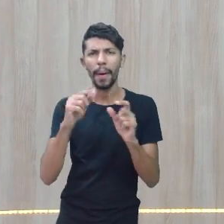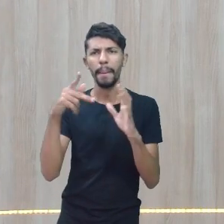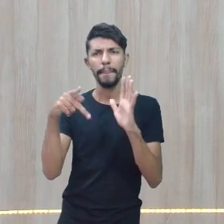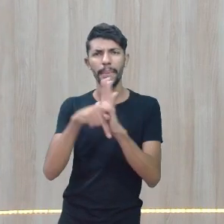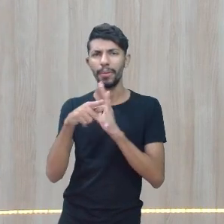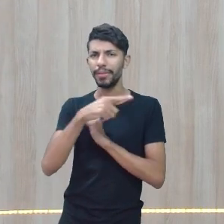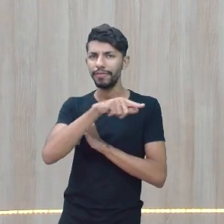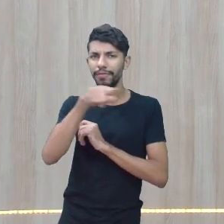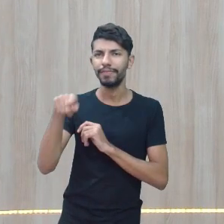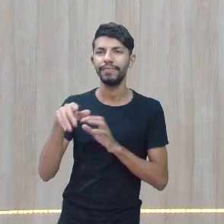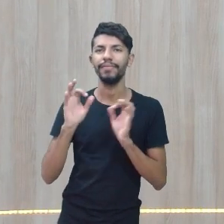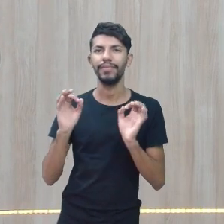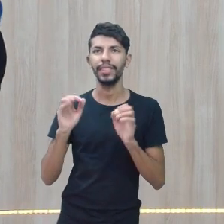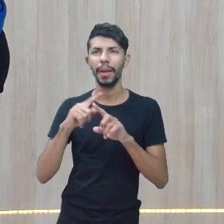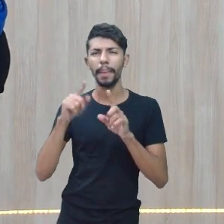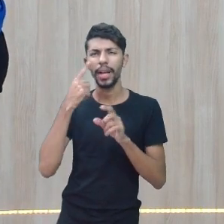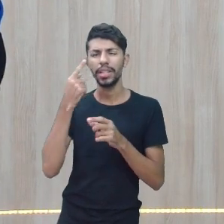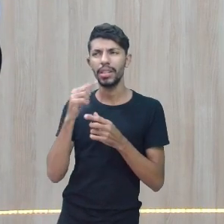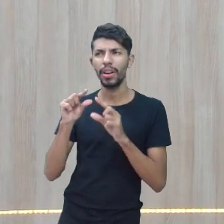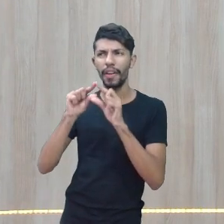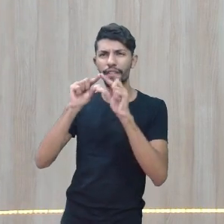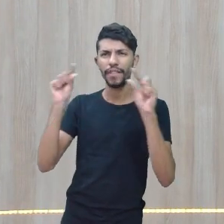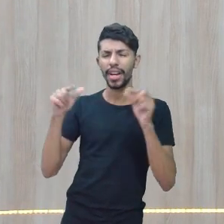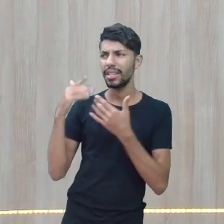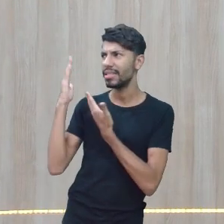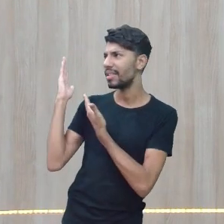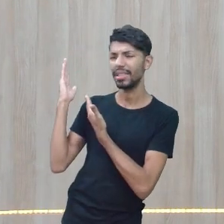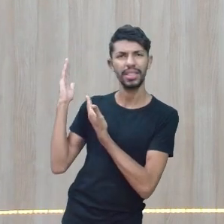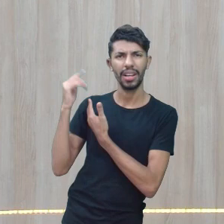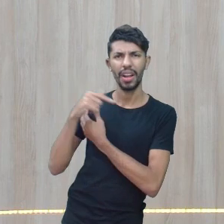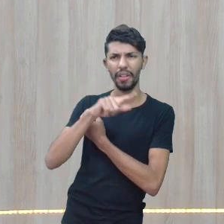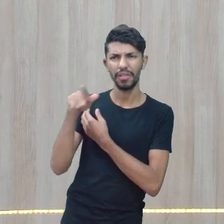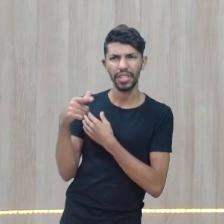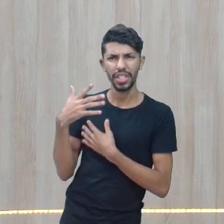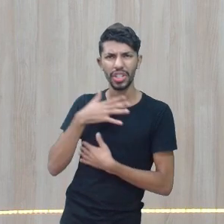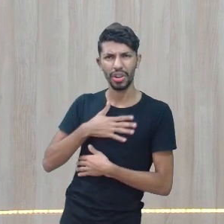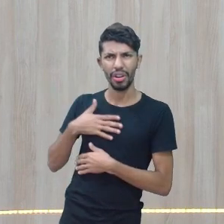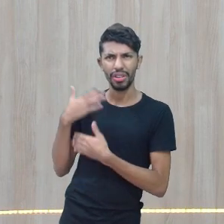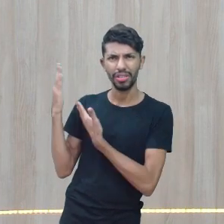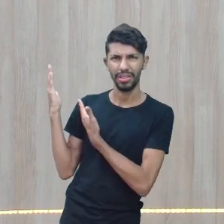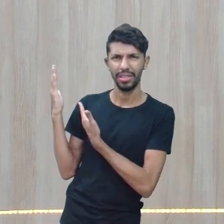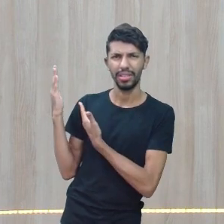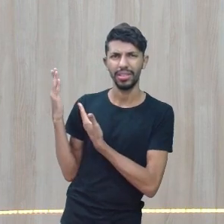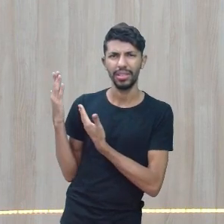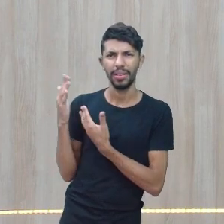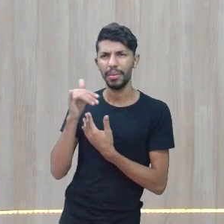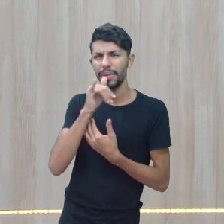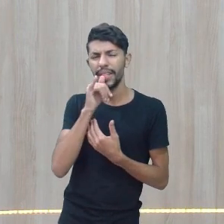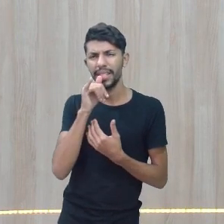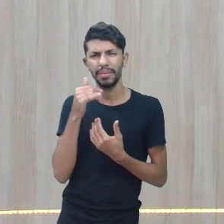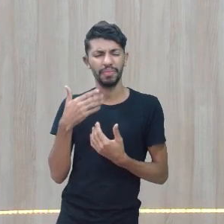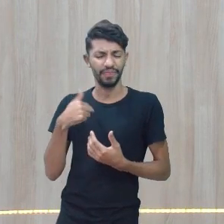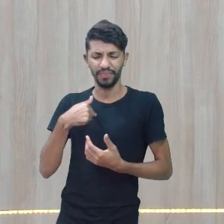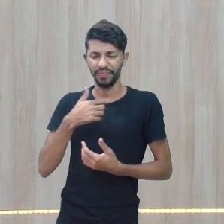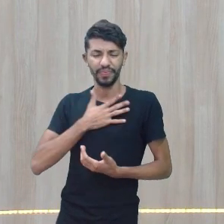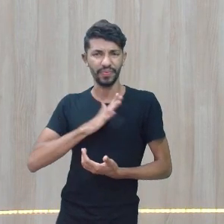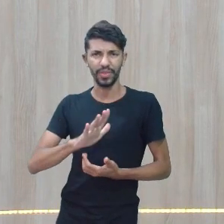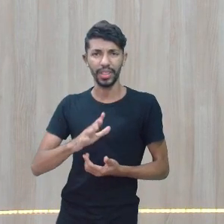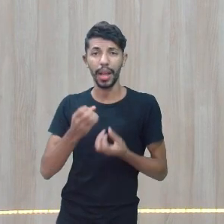Essa frase, nunca gostamos de vocês. Vocês gostam de ouvir isso? Eu não gosto, não é? É tão bom quando todos